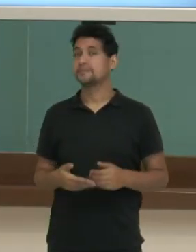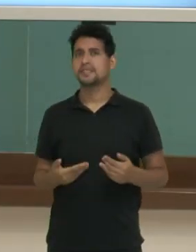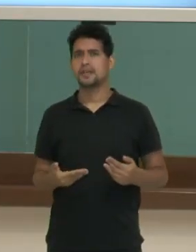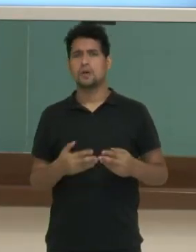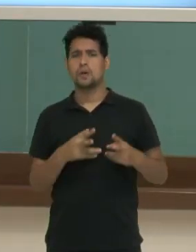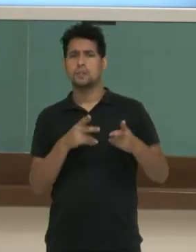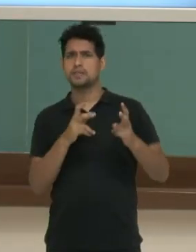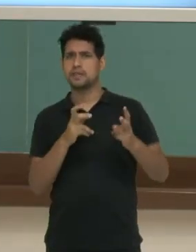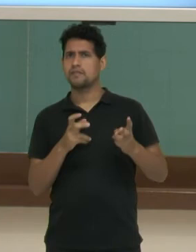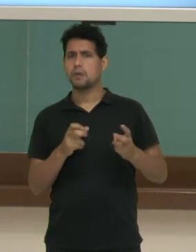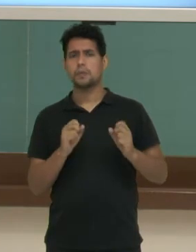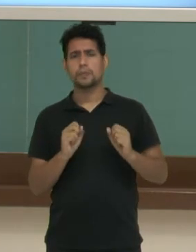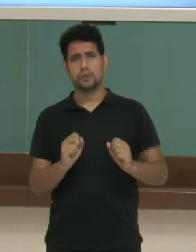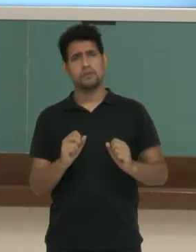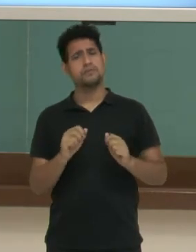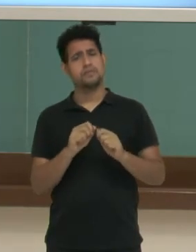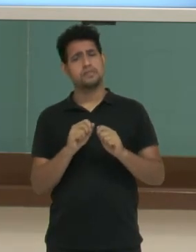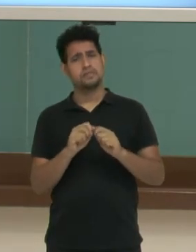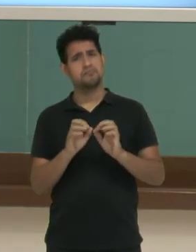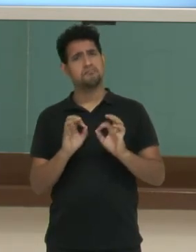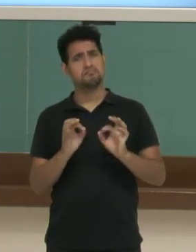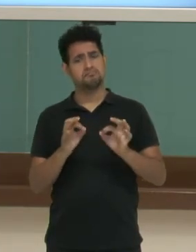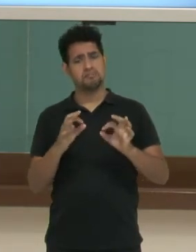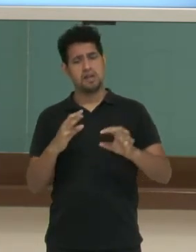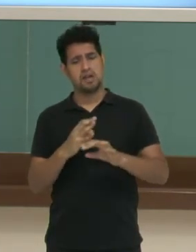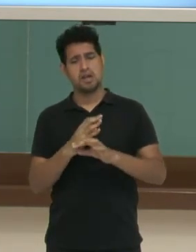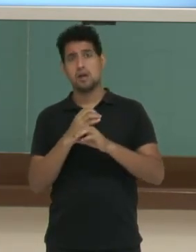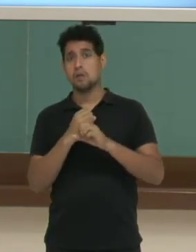lá. Poderia ter feito, né, aquela sominha